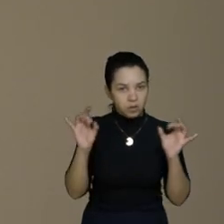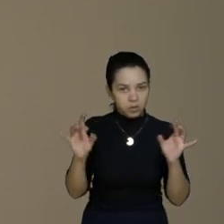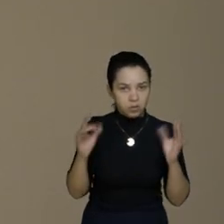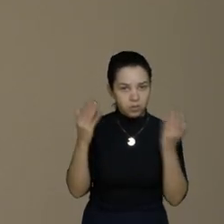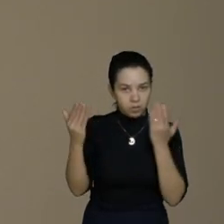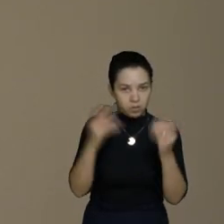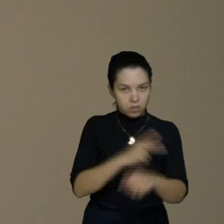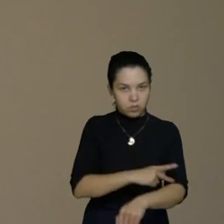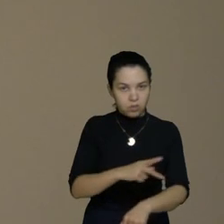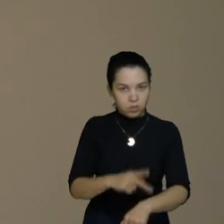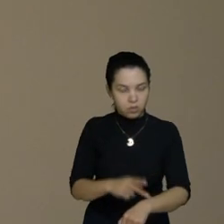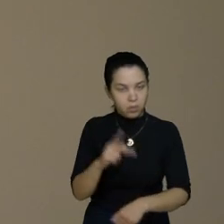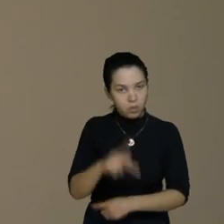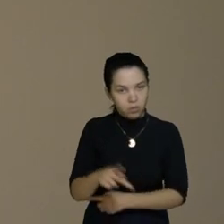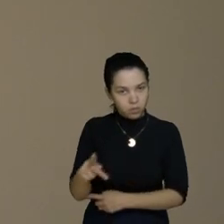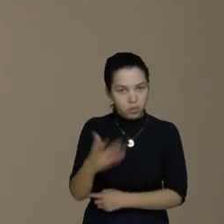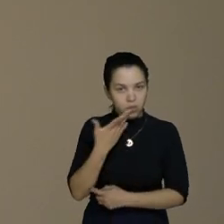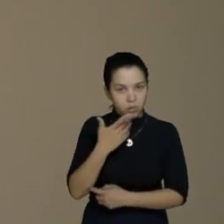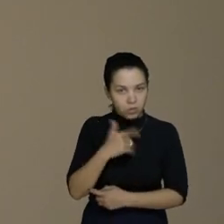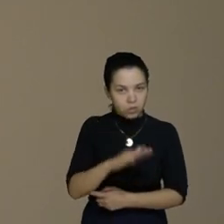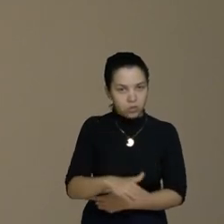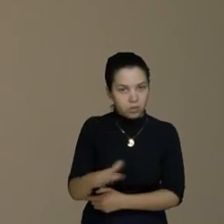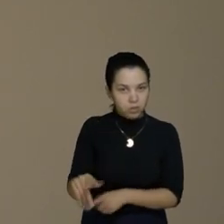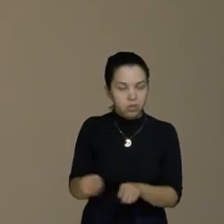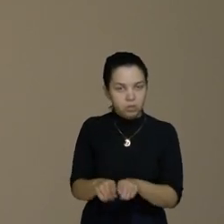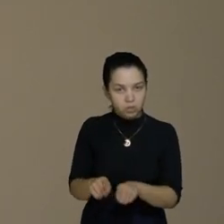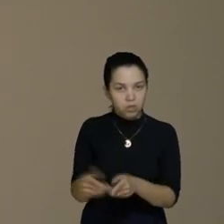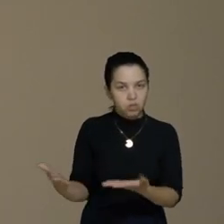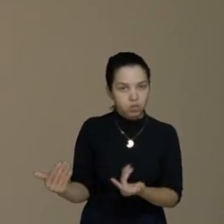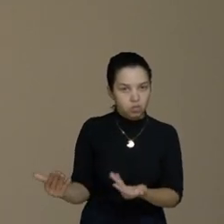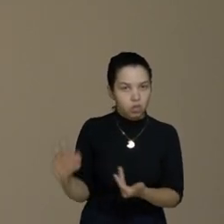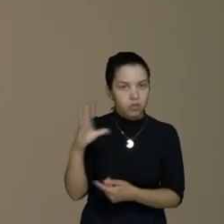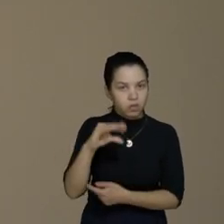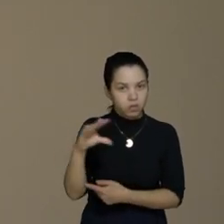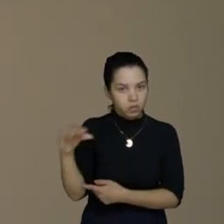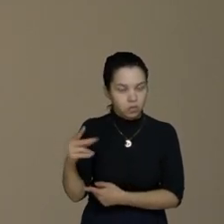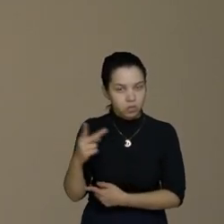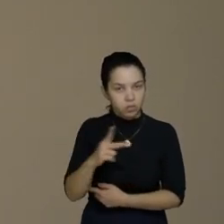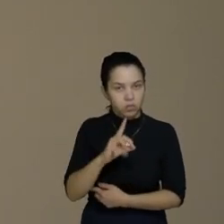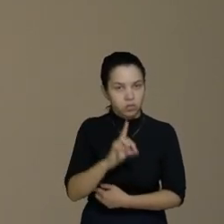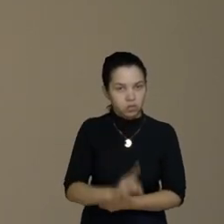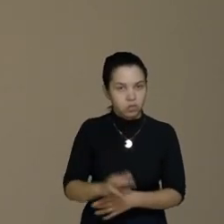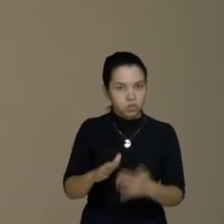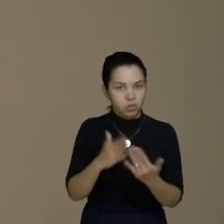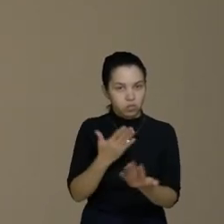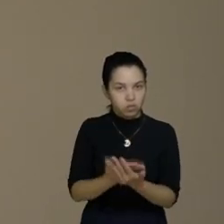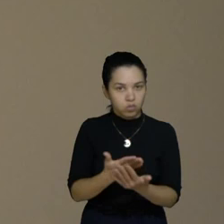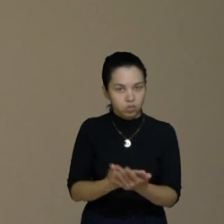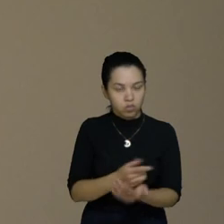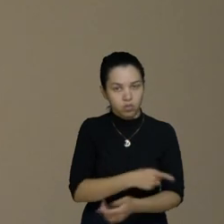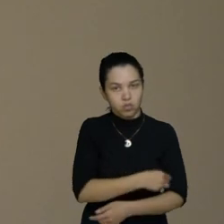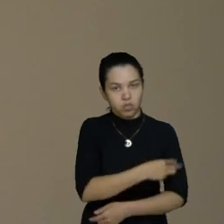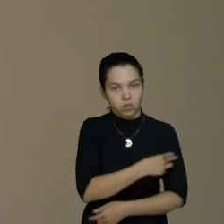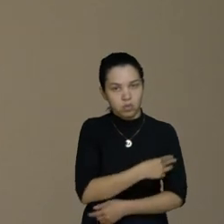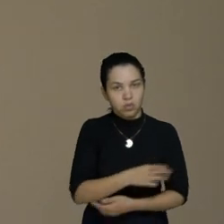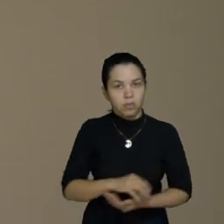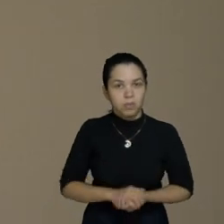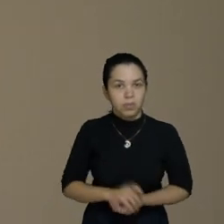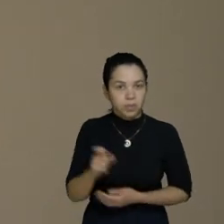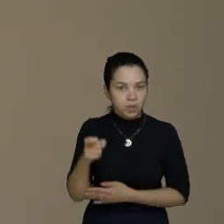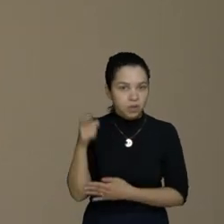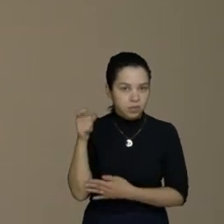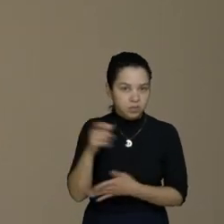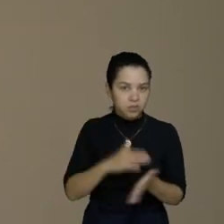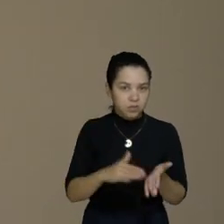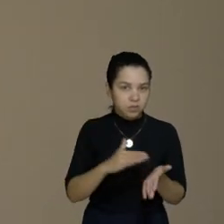Ensino Fundamental e educação de jovens e adultos e vice-diretora de escola de ensino fundamental é ex-secretária Municipal